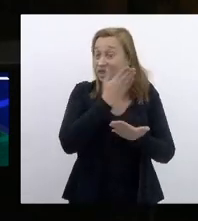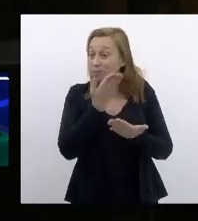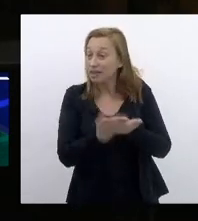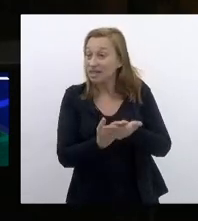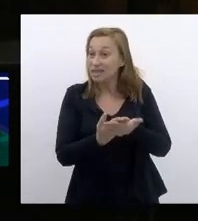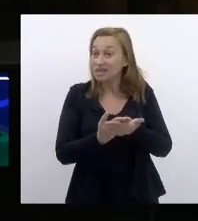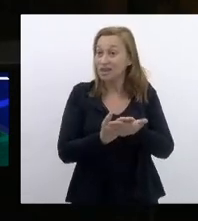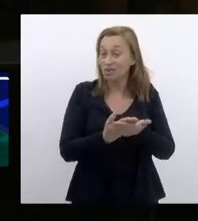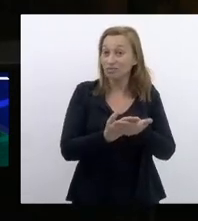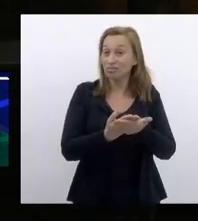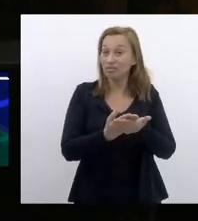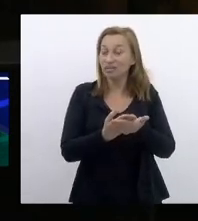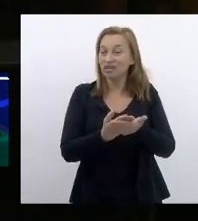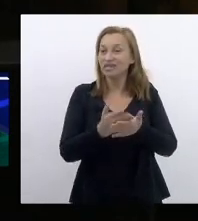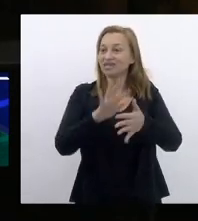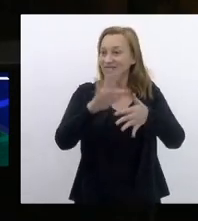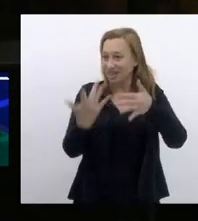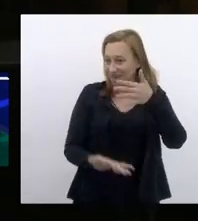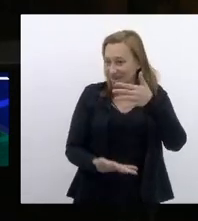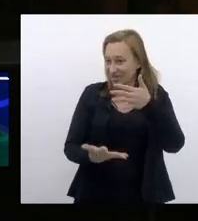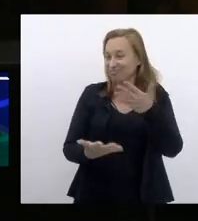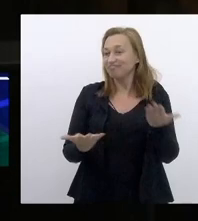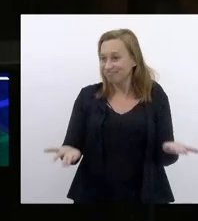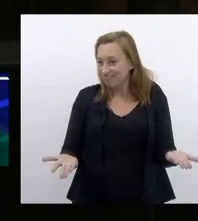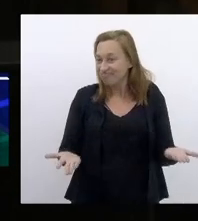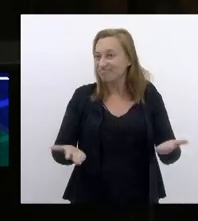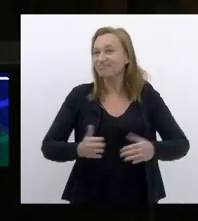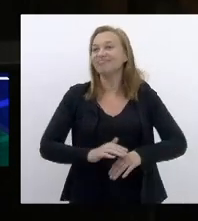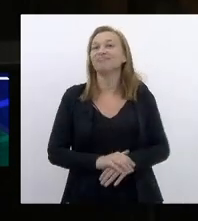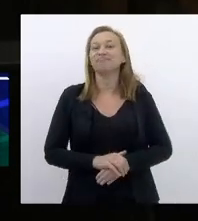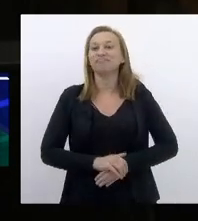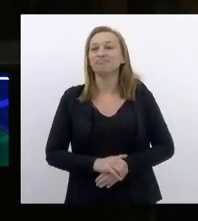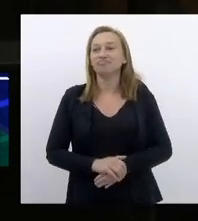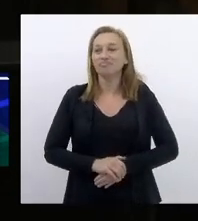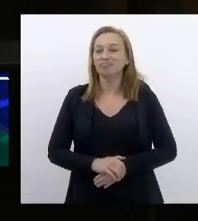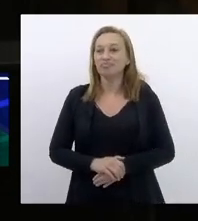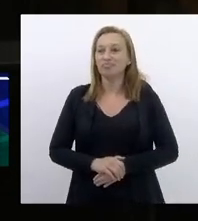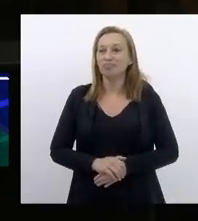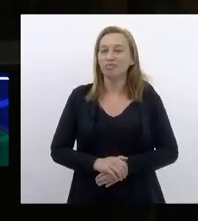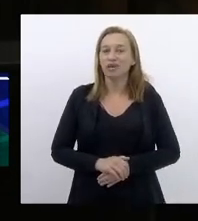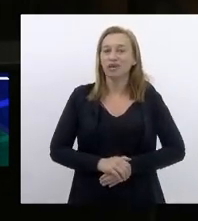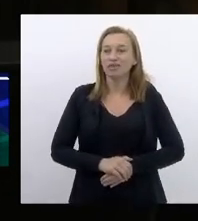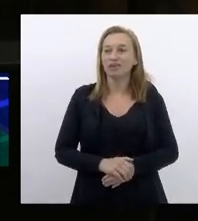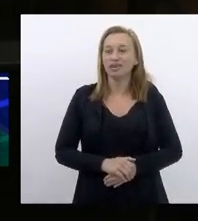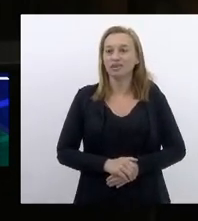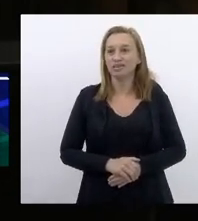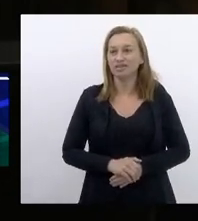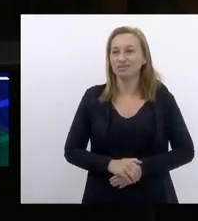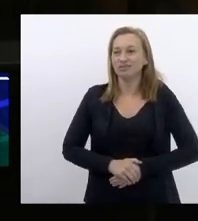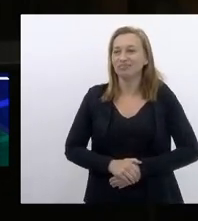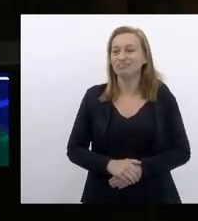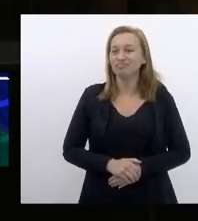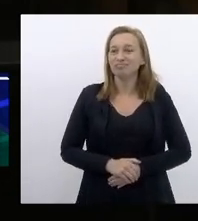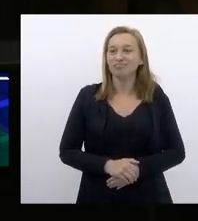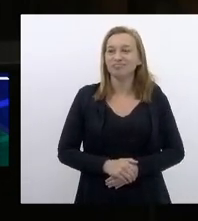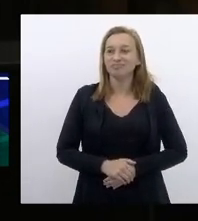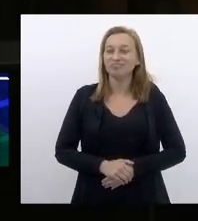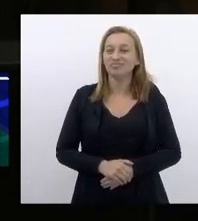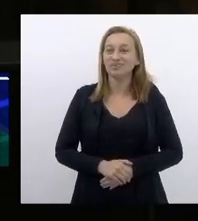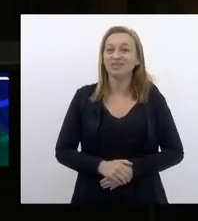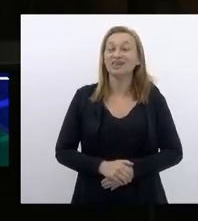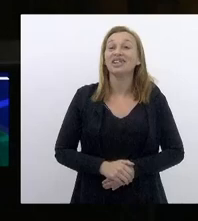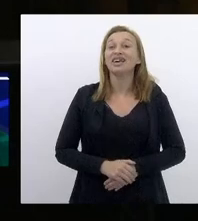nossa fala pela linguagem de sinais, intitulado Linguagem de Libra. E